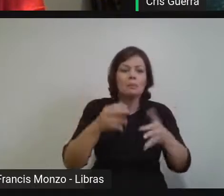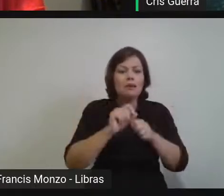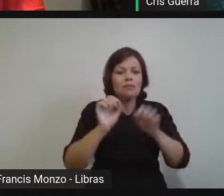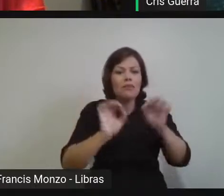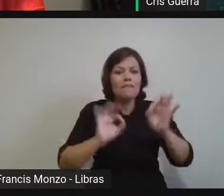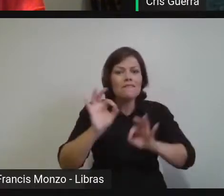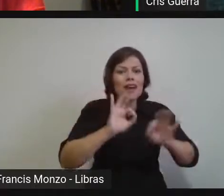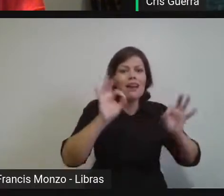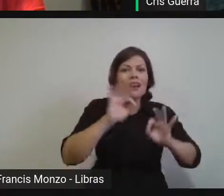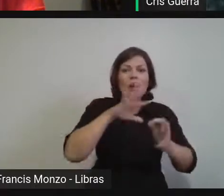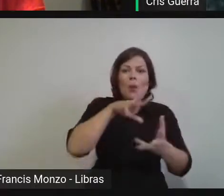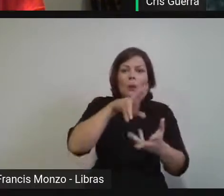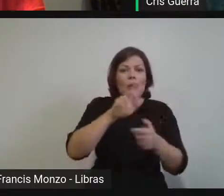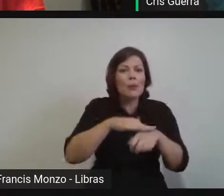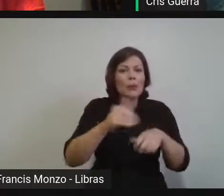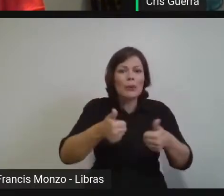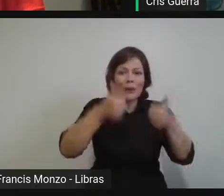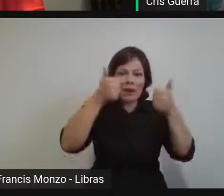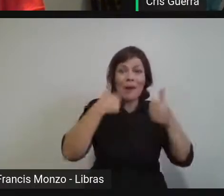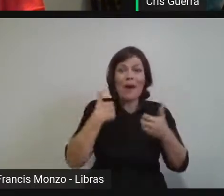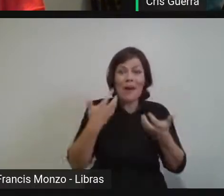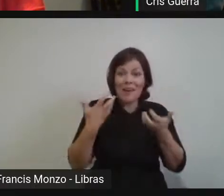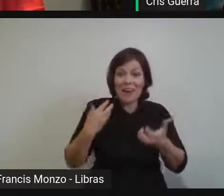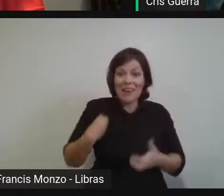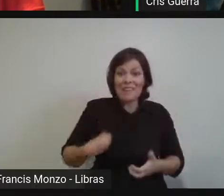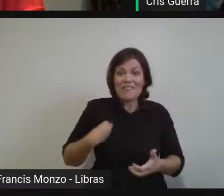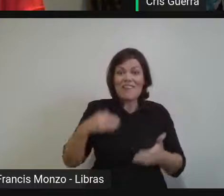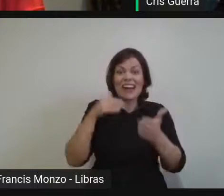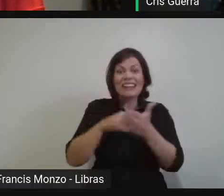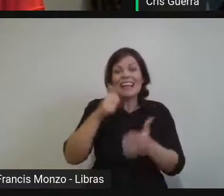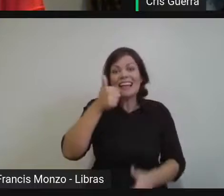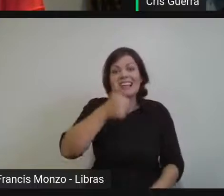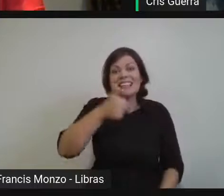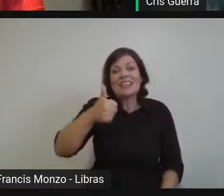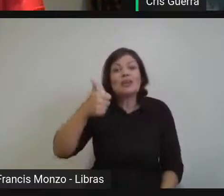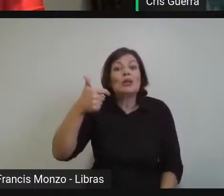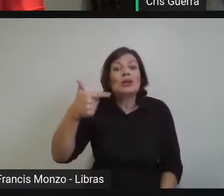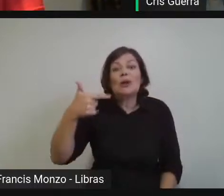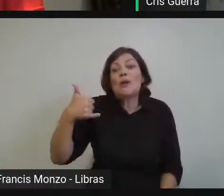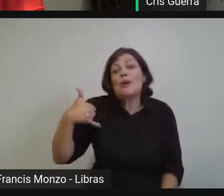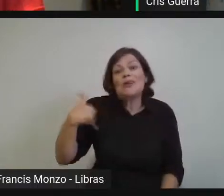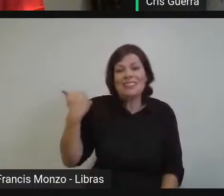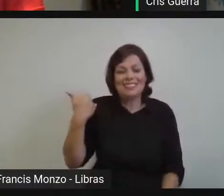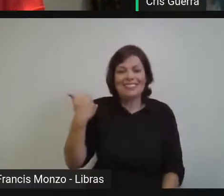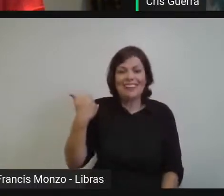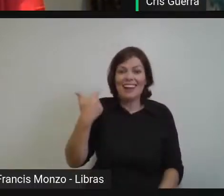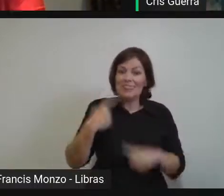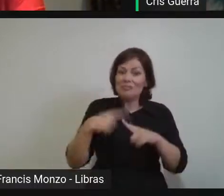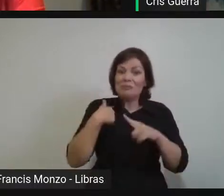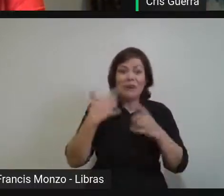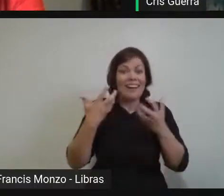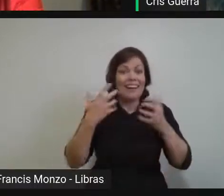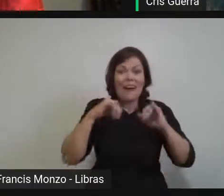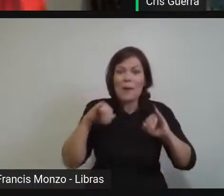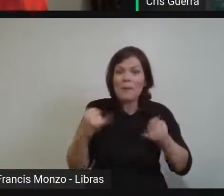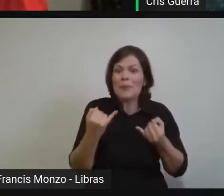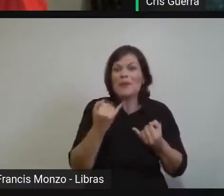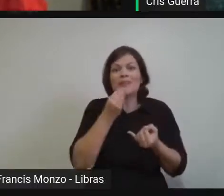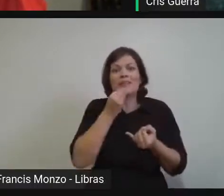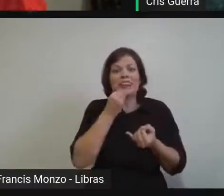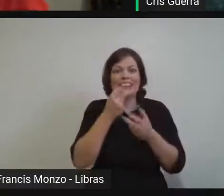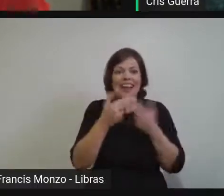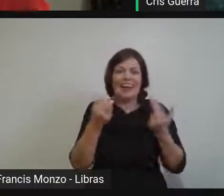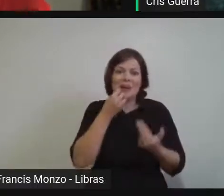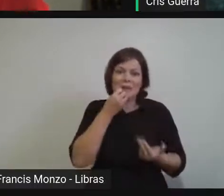os 112, assim, mais ou menos, que ainda tem muita coisa boa para a gente aproveitar. Com certeza, Cris. Cris, já está